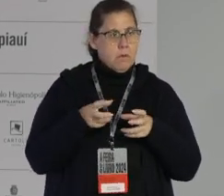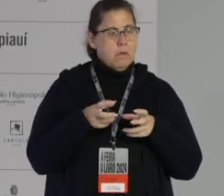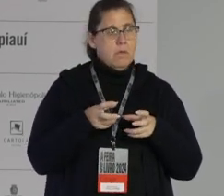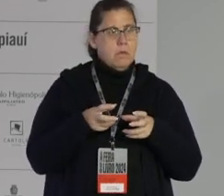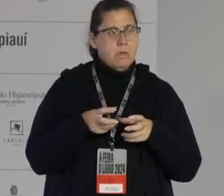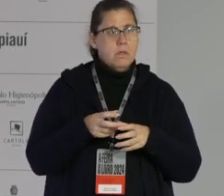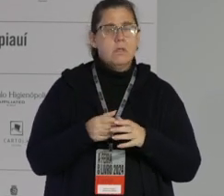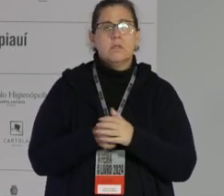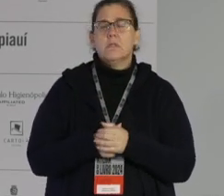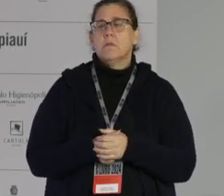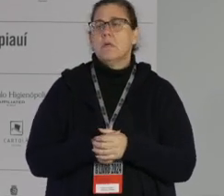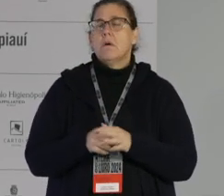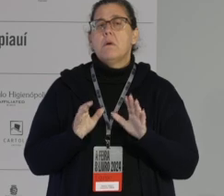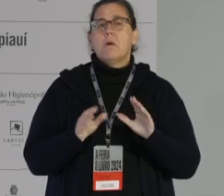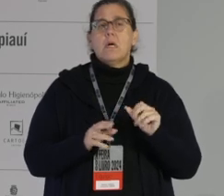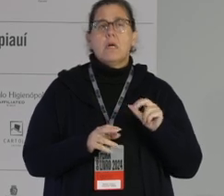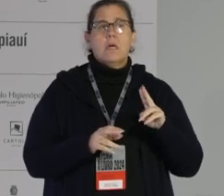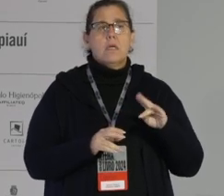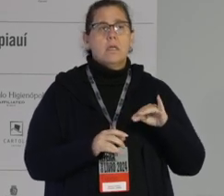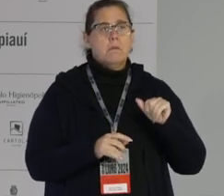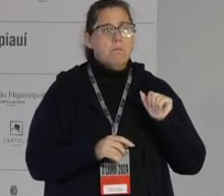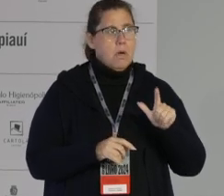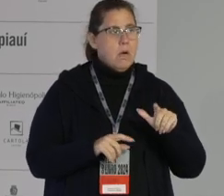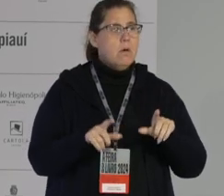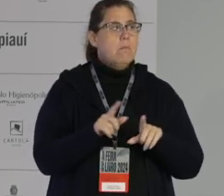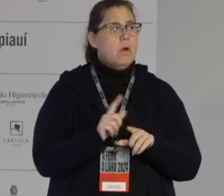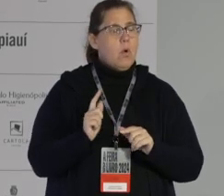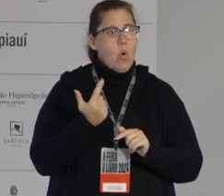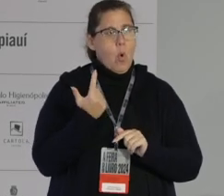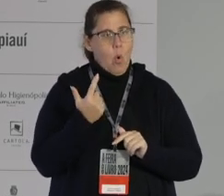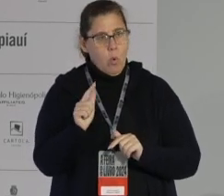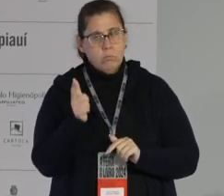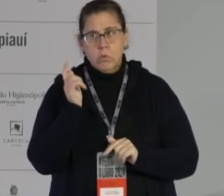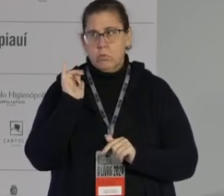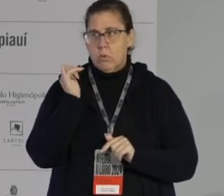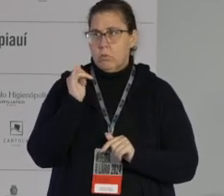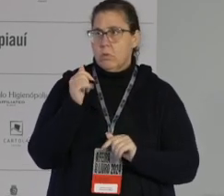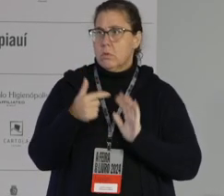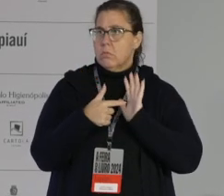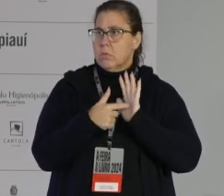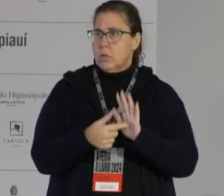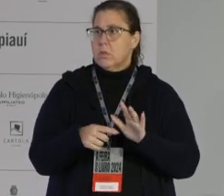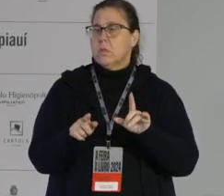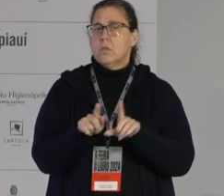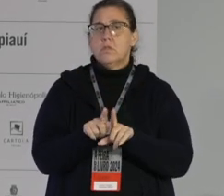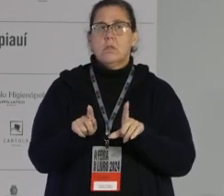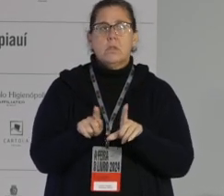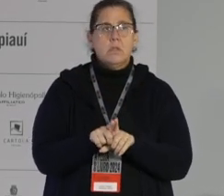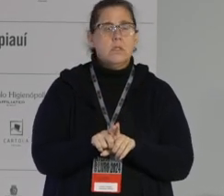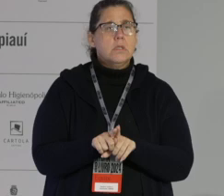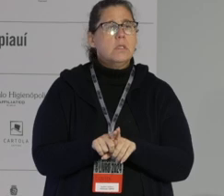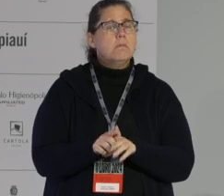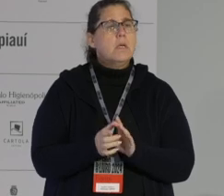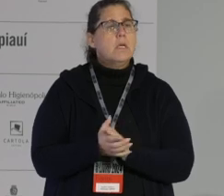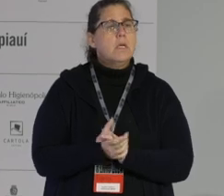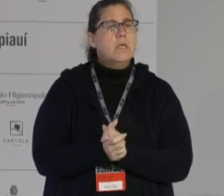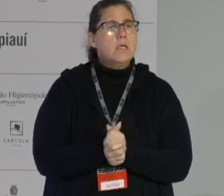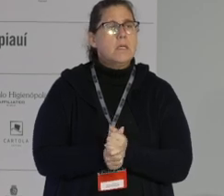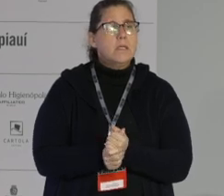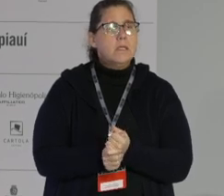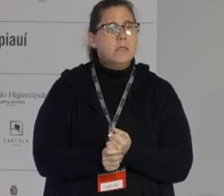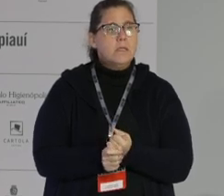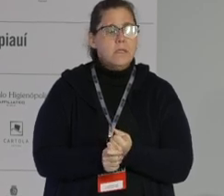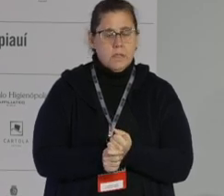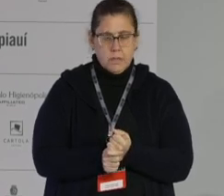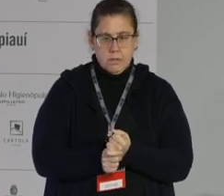canibal imortal, mas ela também reaparece ao longo dos próximos contos com, enfim, a coisa dos Getulinhos e tudo mais, mas também